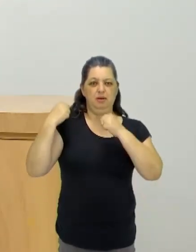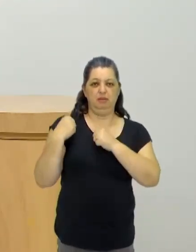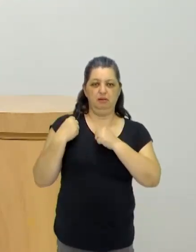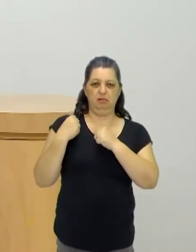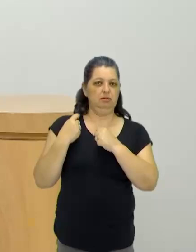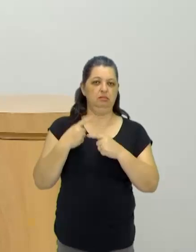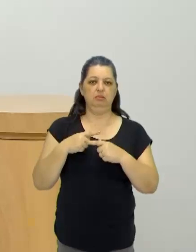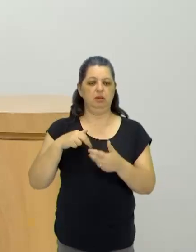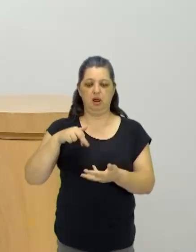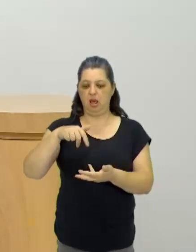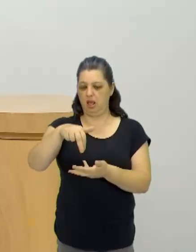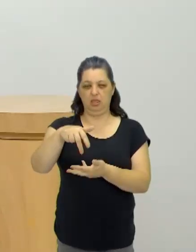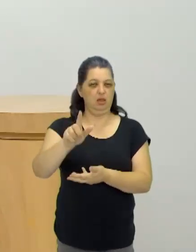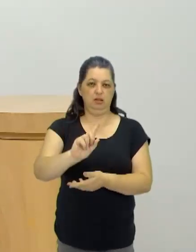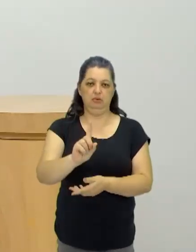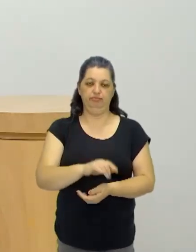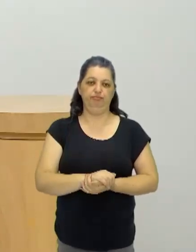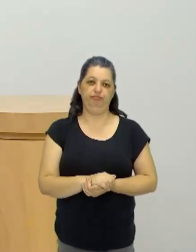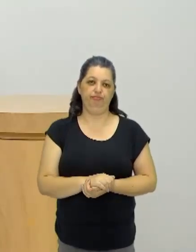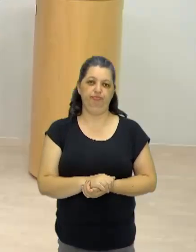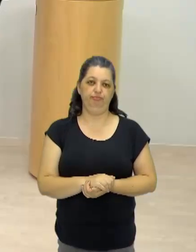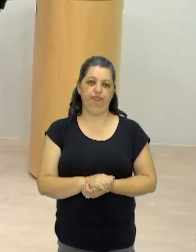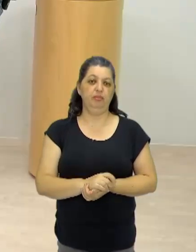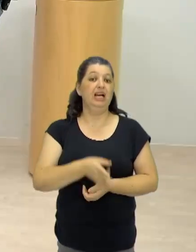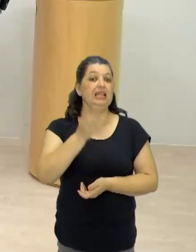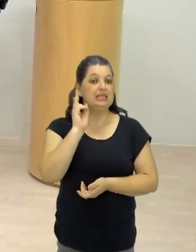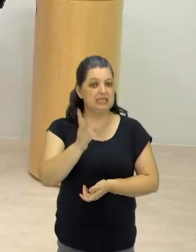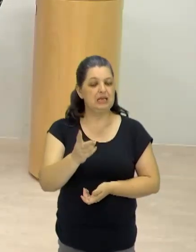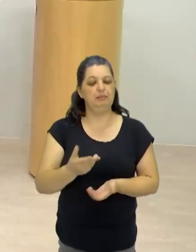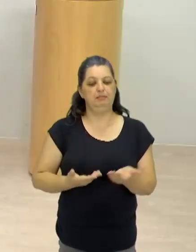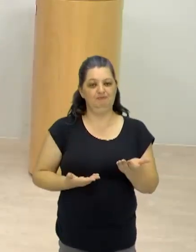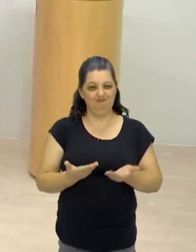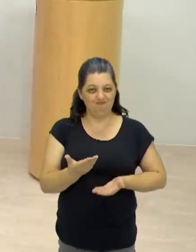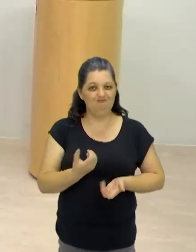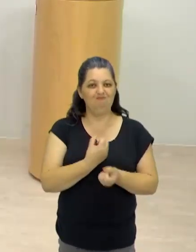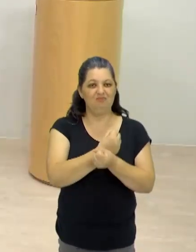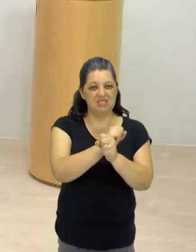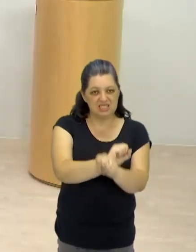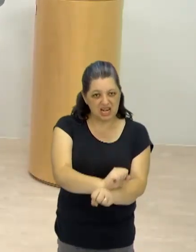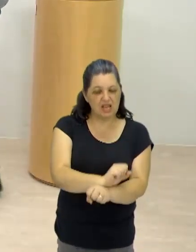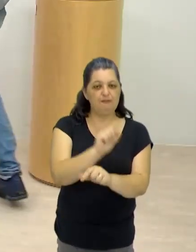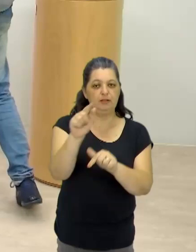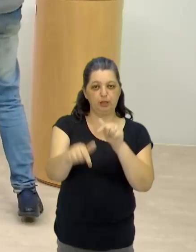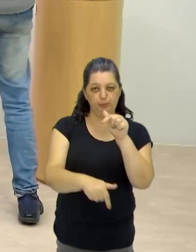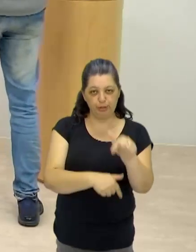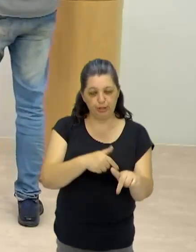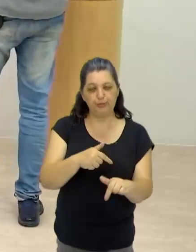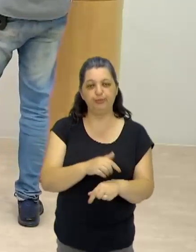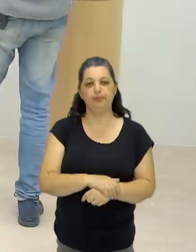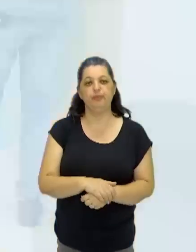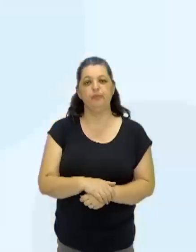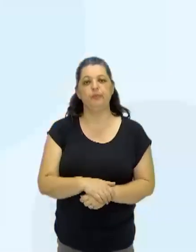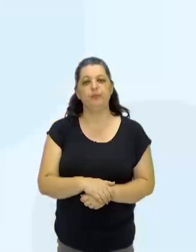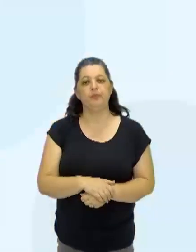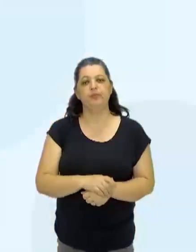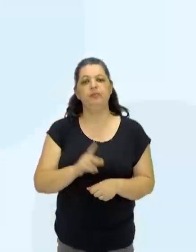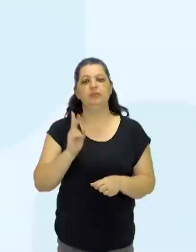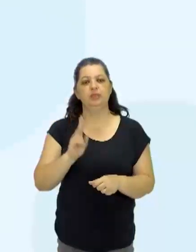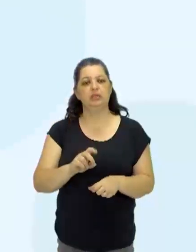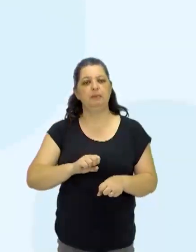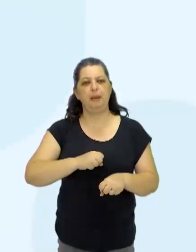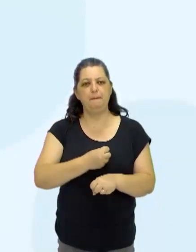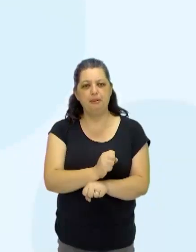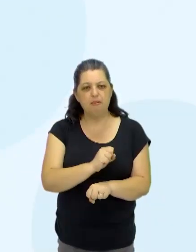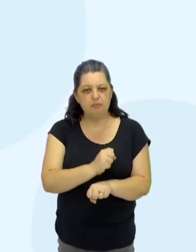Nem andar os caras andavam, Giba. Sempre ali com um escravo junto. Sempre com essas pessoas escravizadas. Já falei, avessa ao